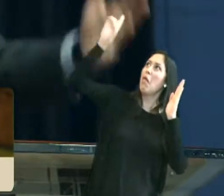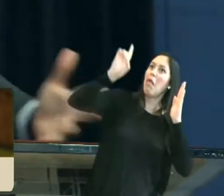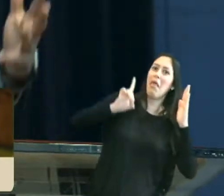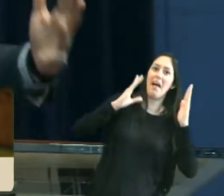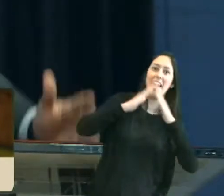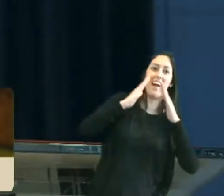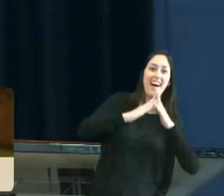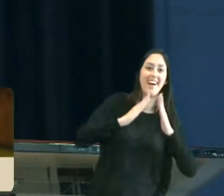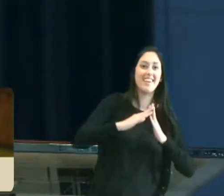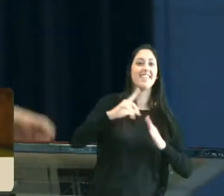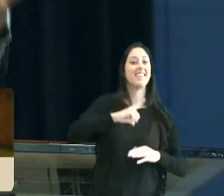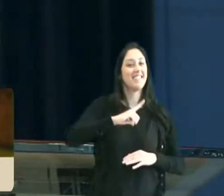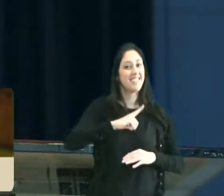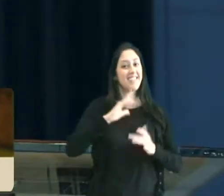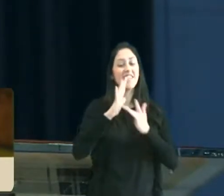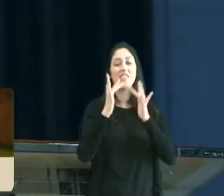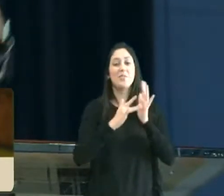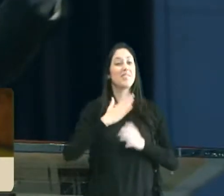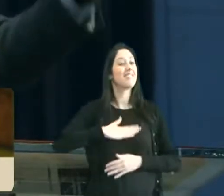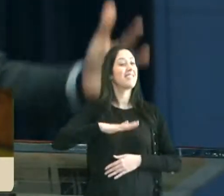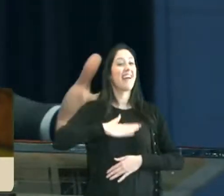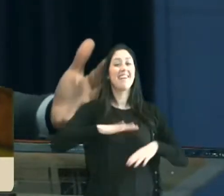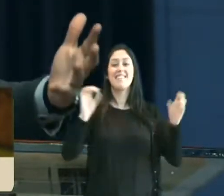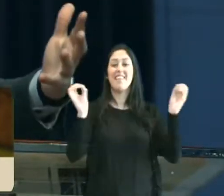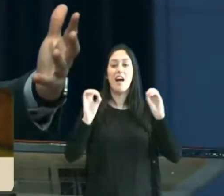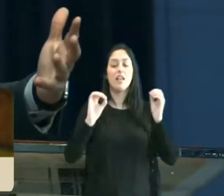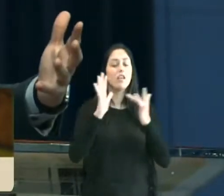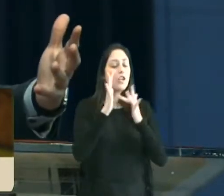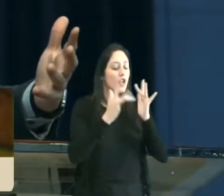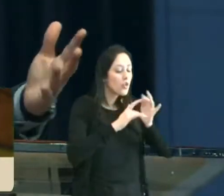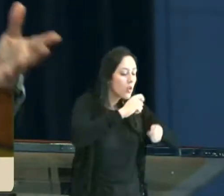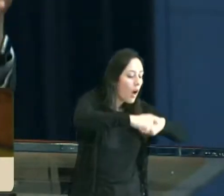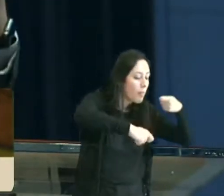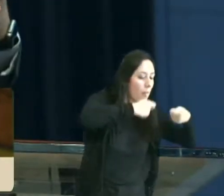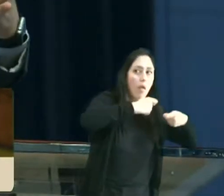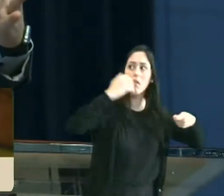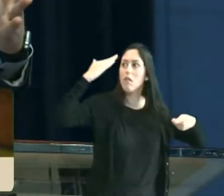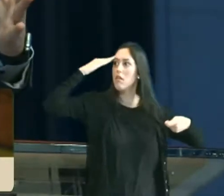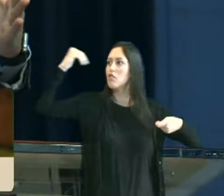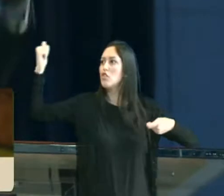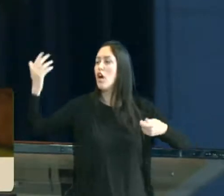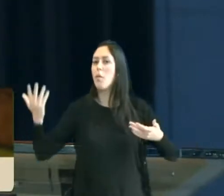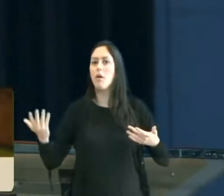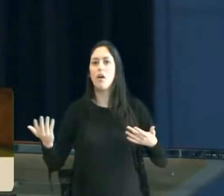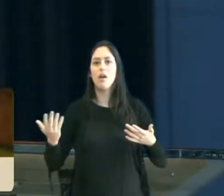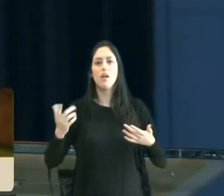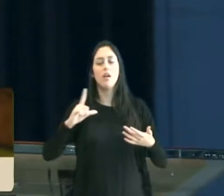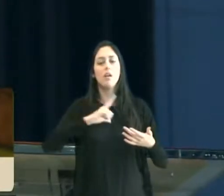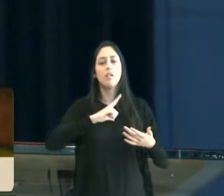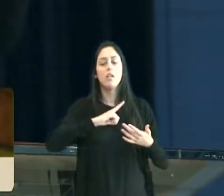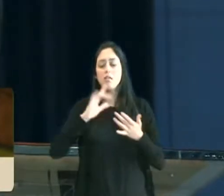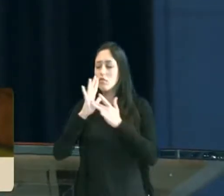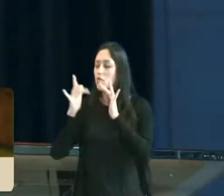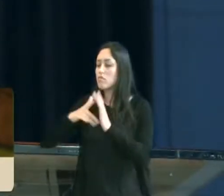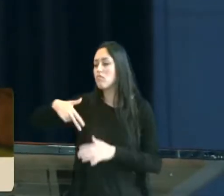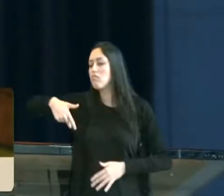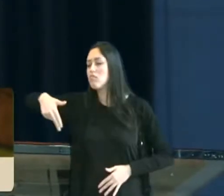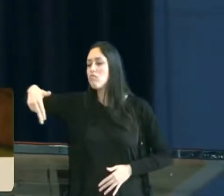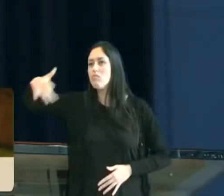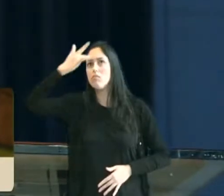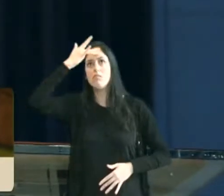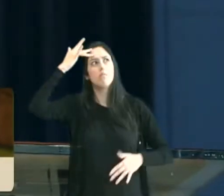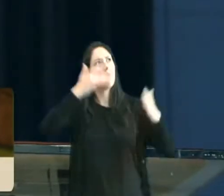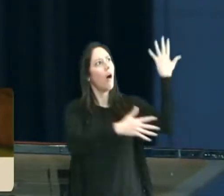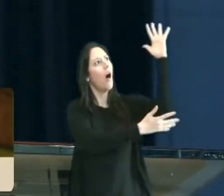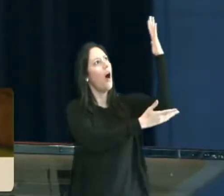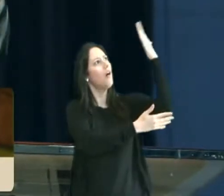eram intermináveis. Ele ia comer e tinha gente. Gente subindo na árvore para ver ele passar. Jesus